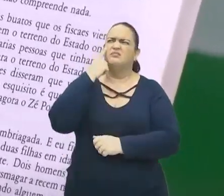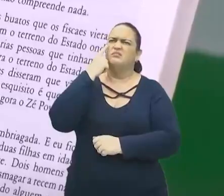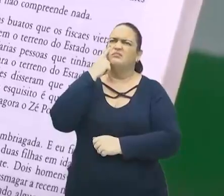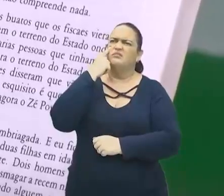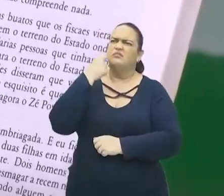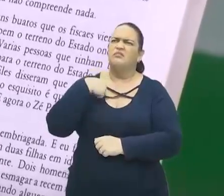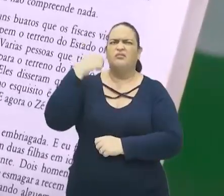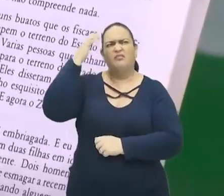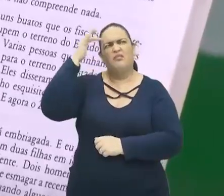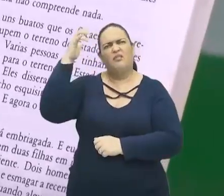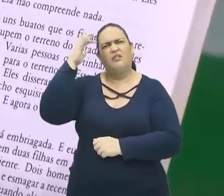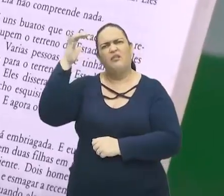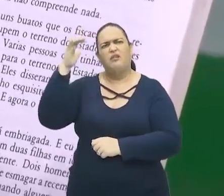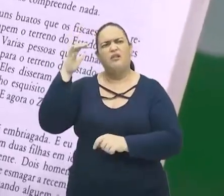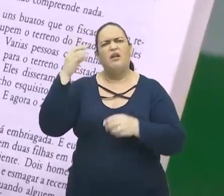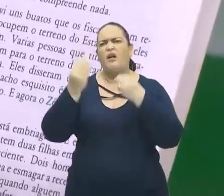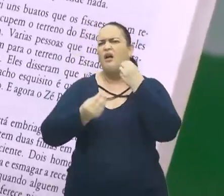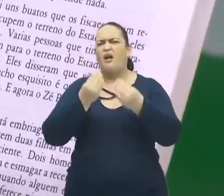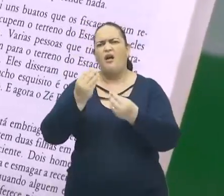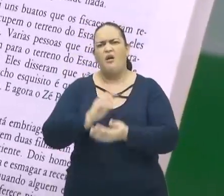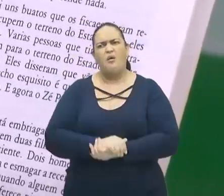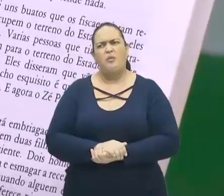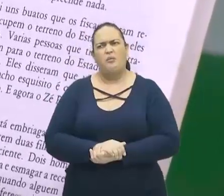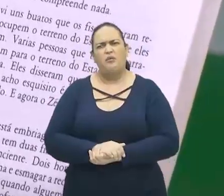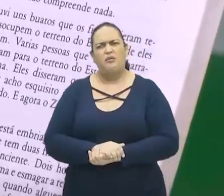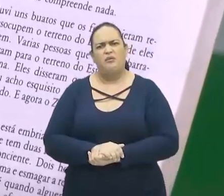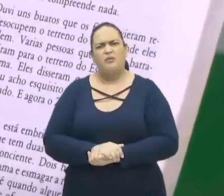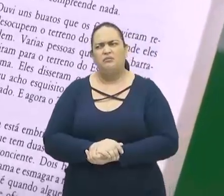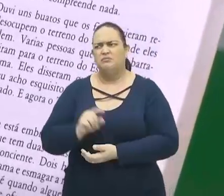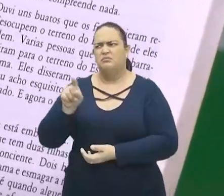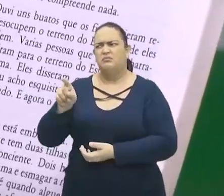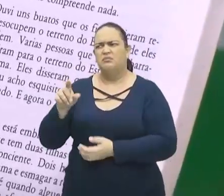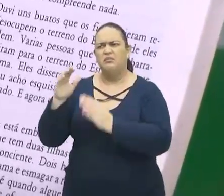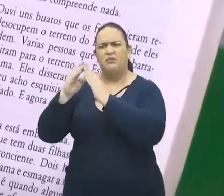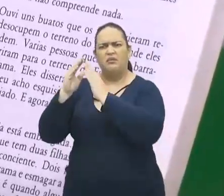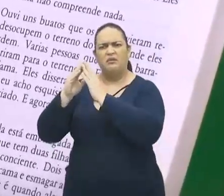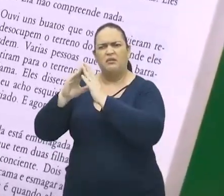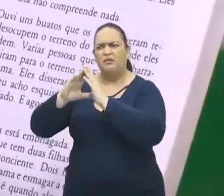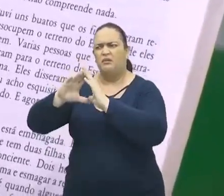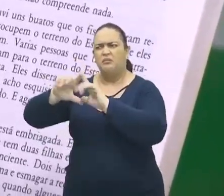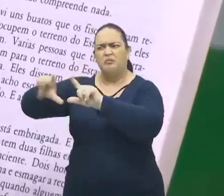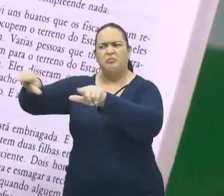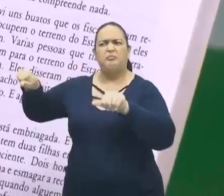terreno tinha alvenaria e foi desocupado,